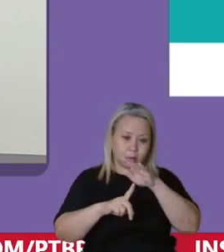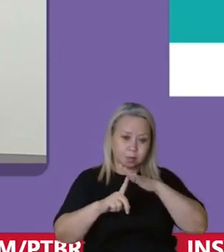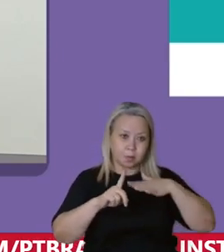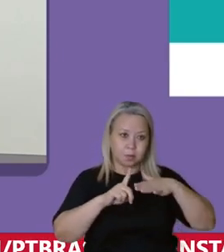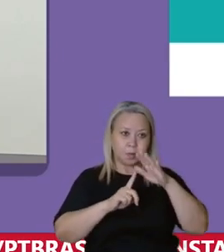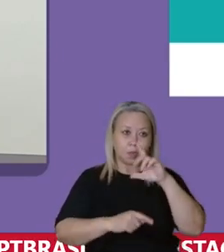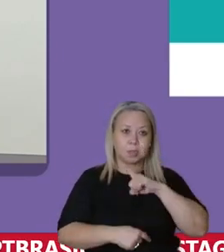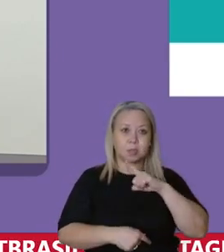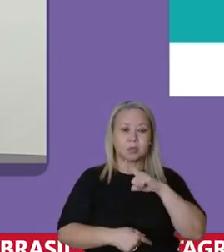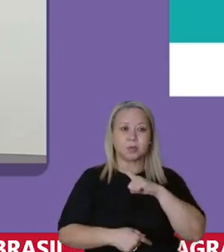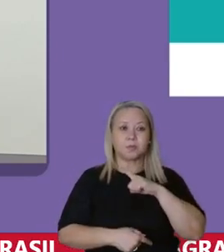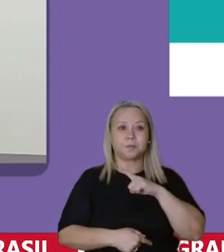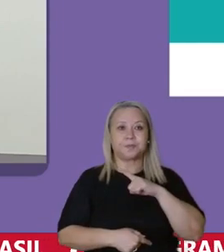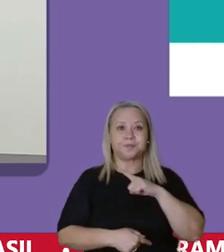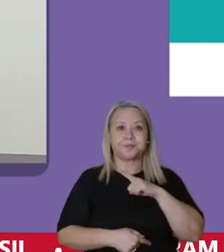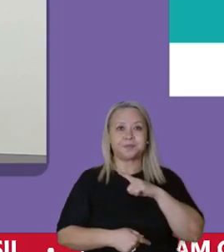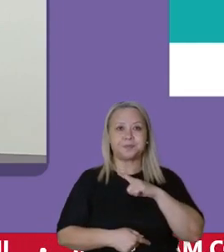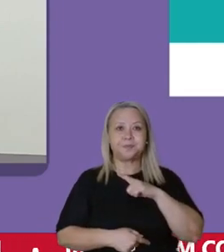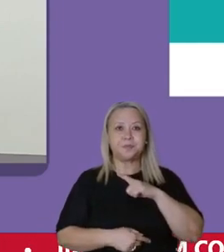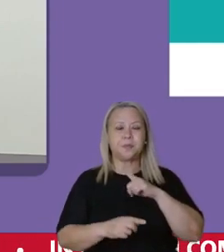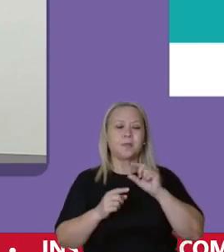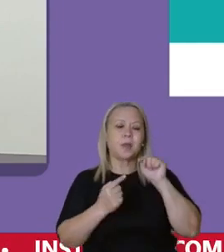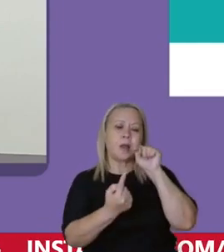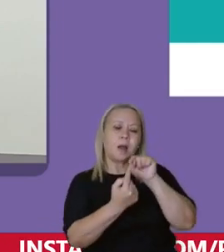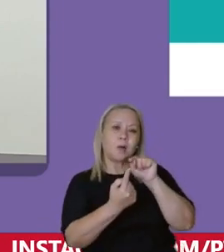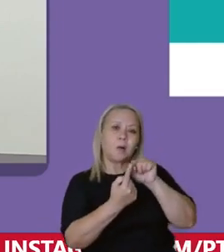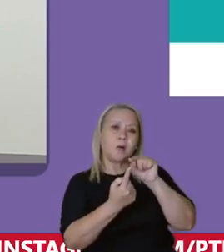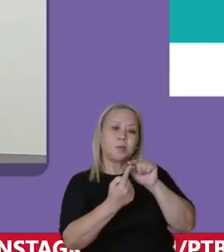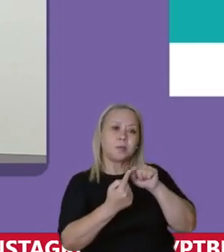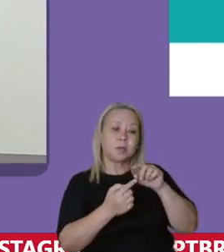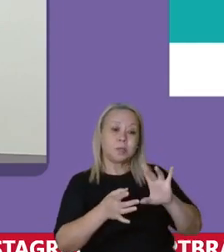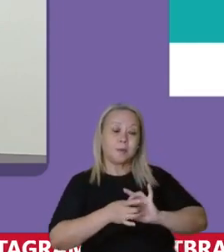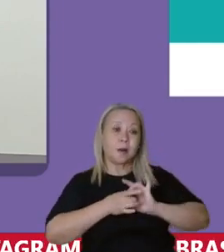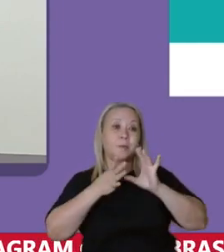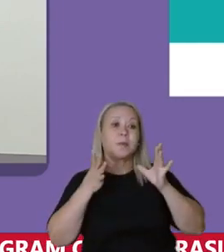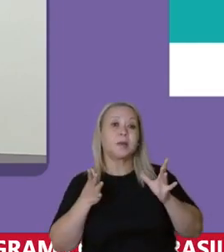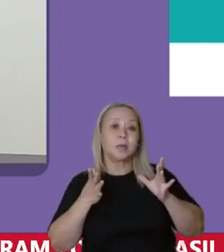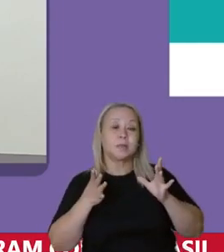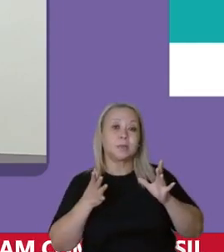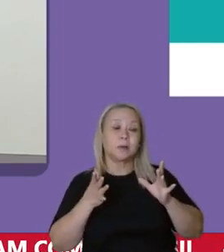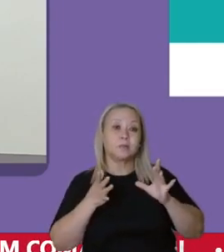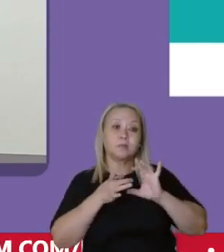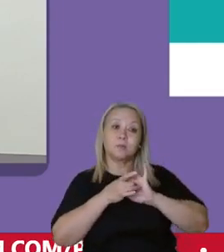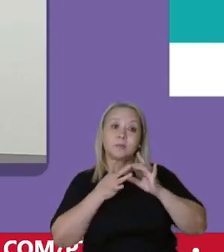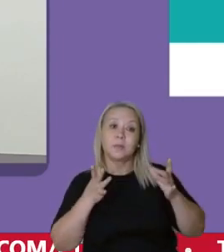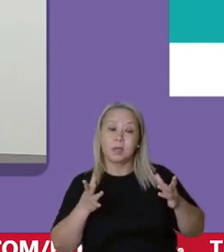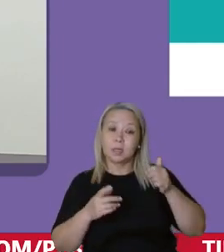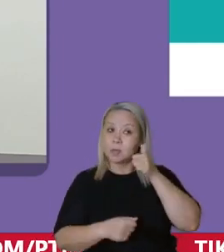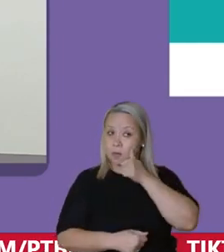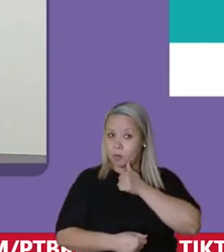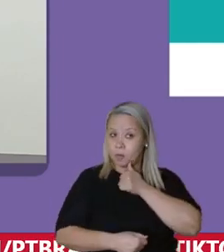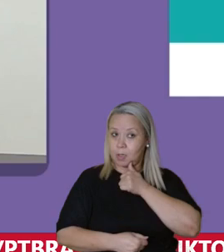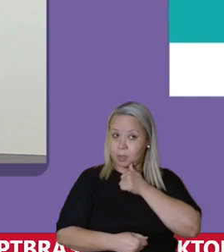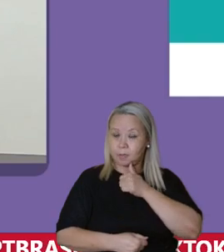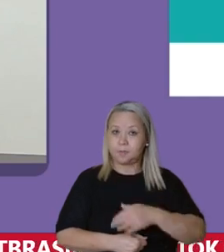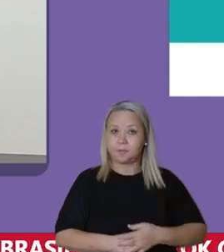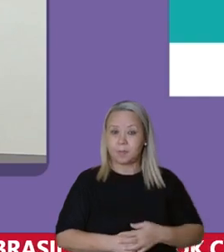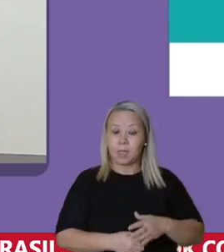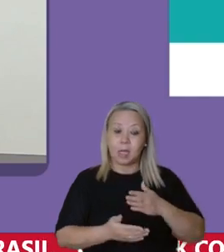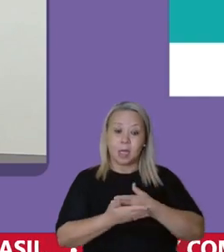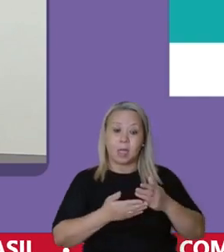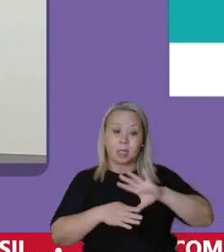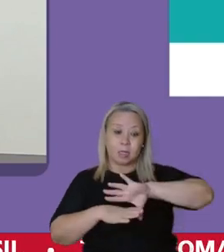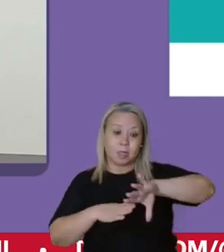que tinham como objetivo a emancipação e autonomia das mulheres. Desde o